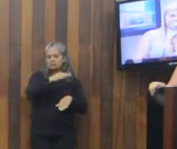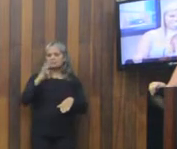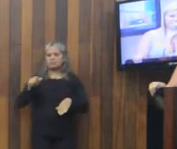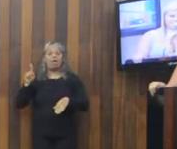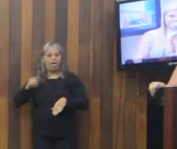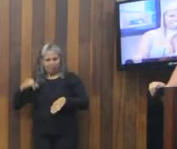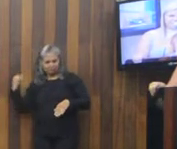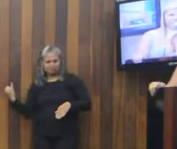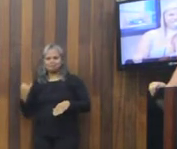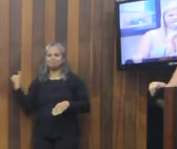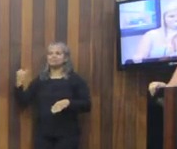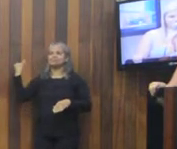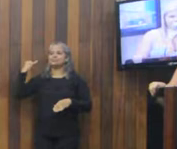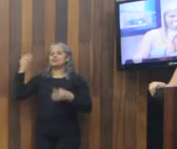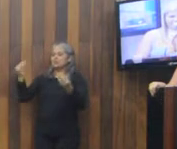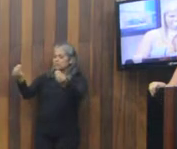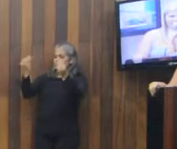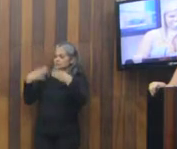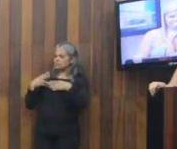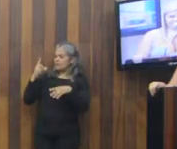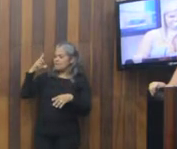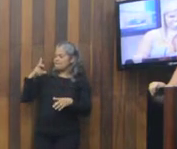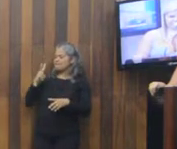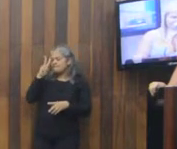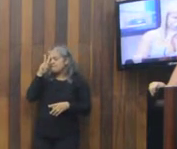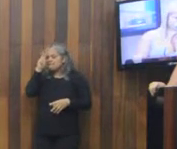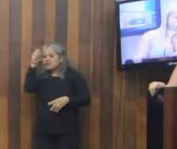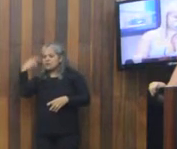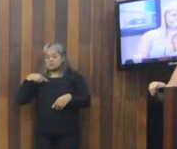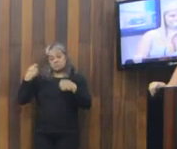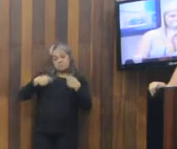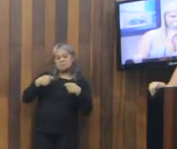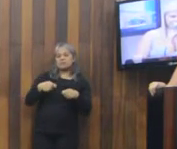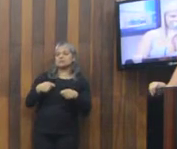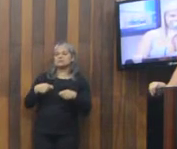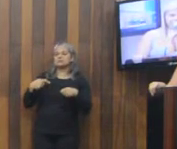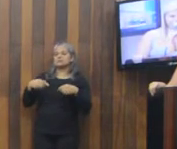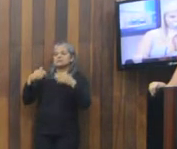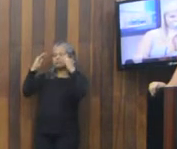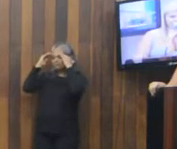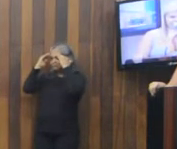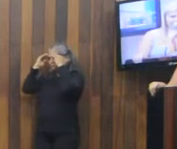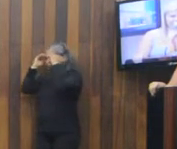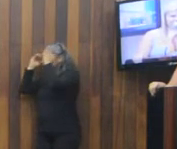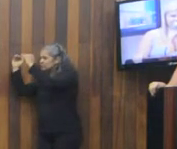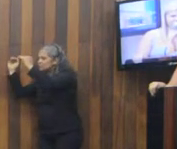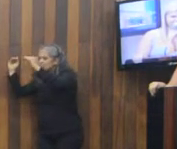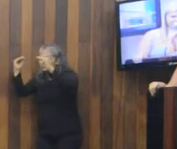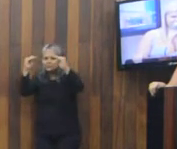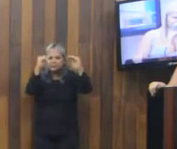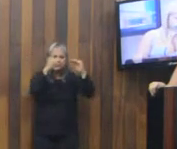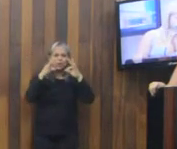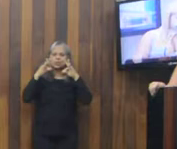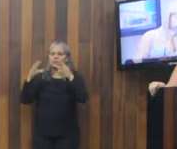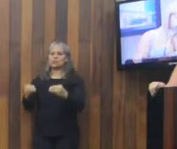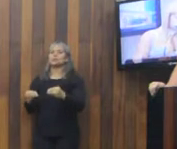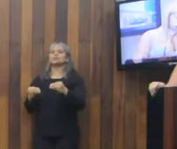muito importante e nos dá a força que a gente necessita. Então, meu respeito a toda a imprensa de Cabo